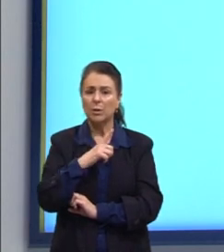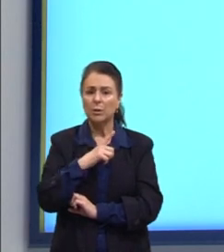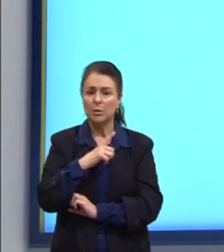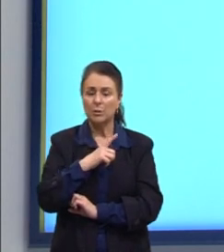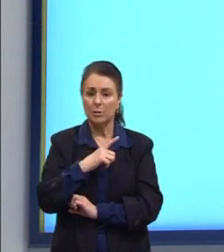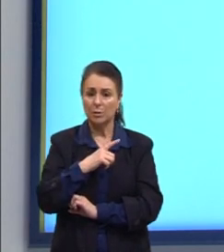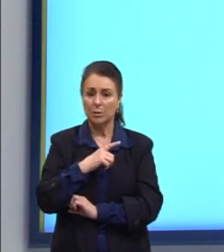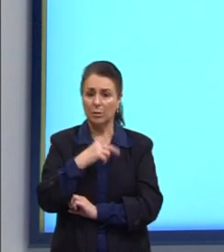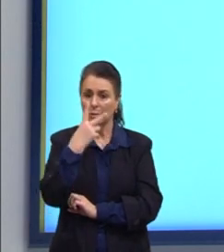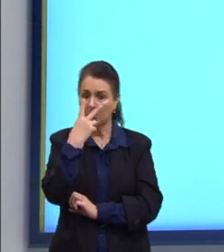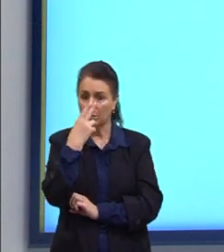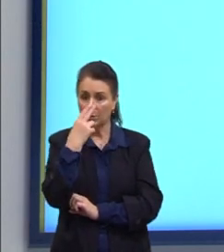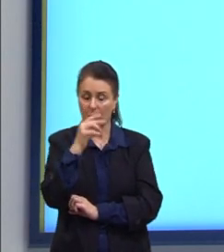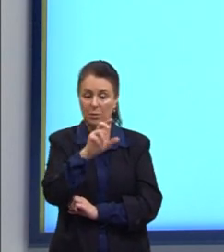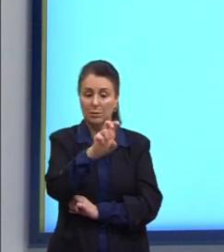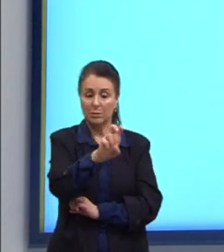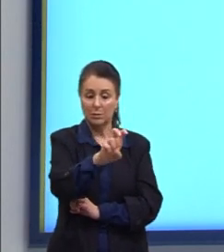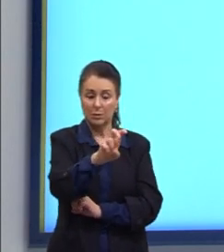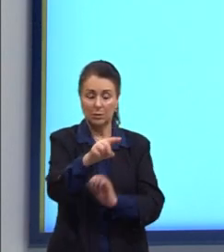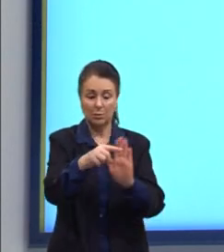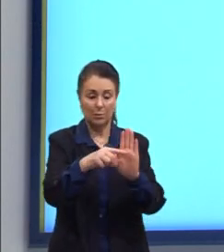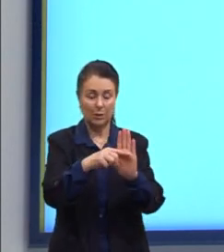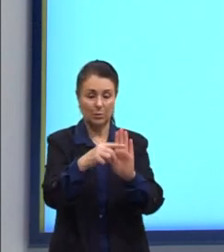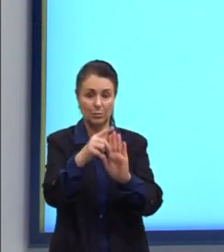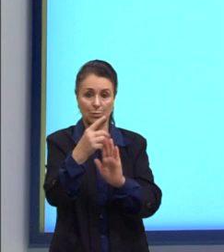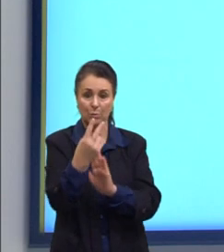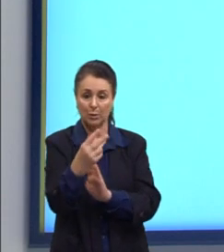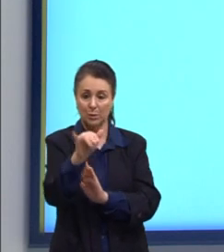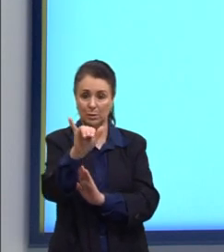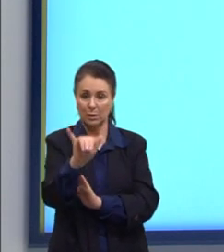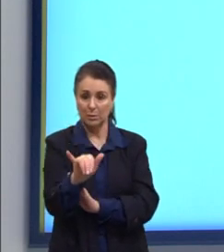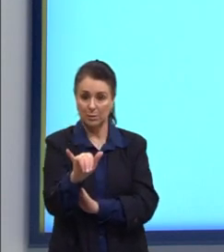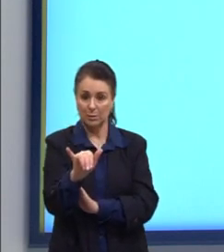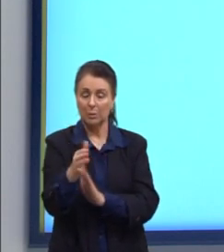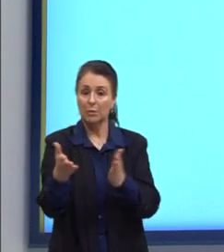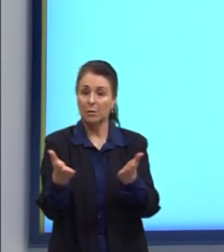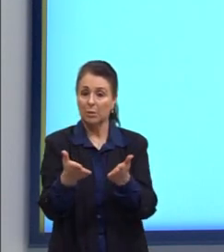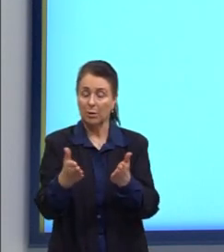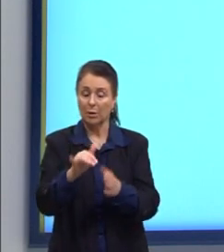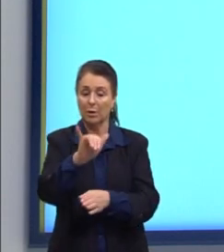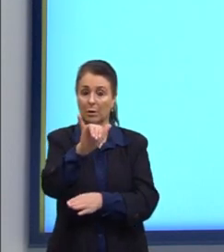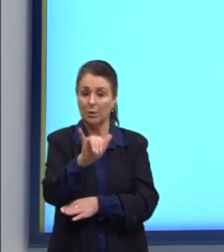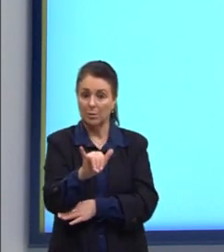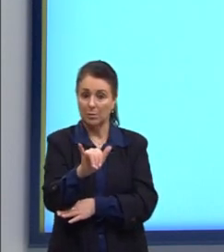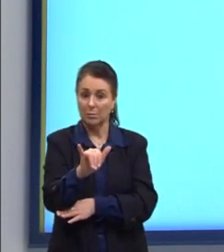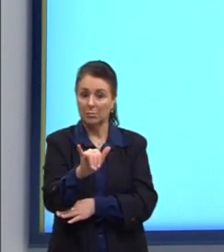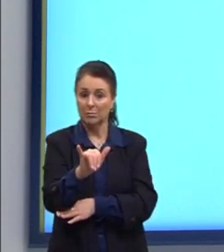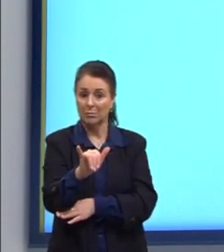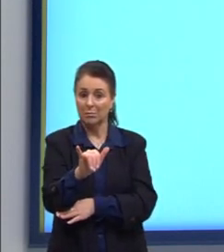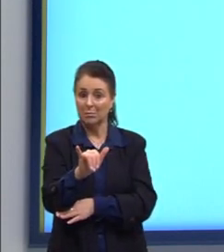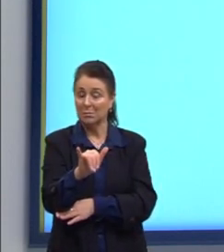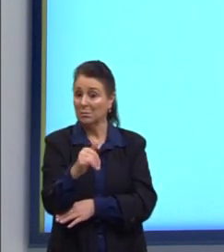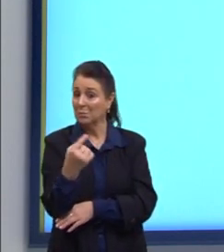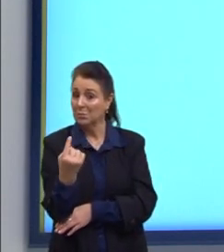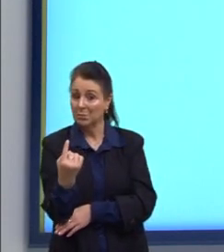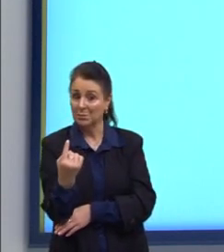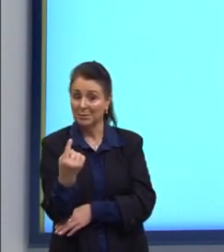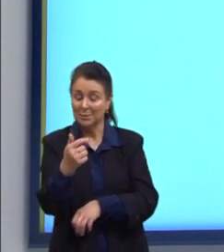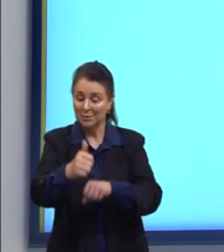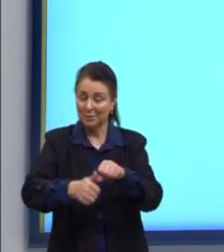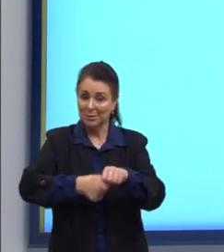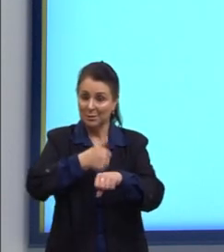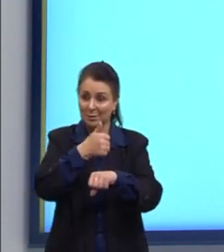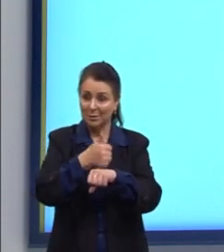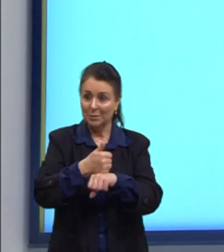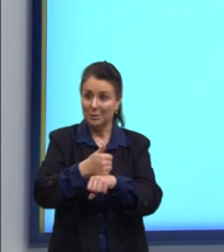da Igualdade 5 - 2Y e agora eu sei que o y Vale 1 então eu vou substituir